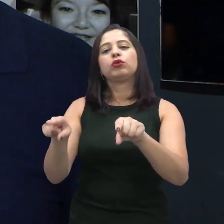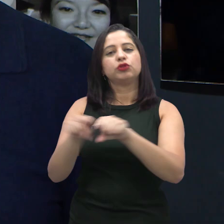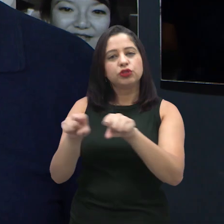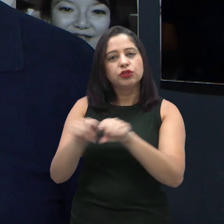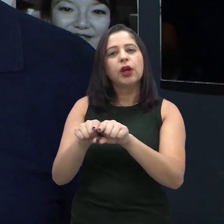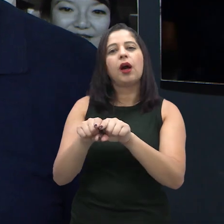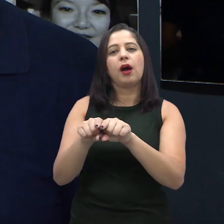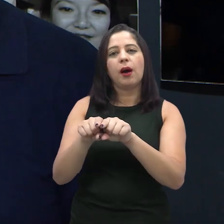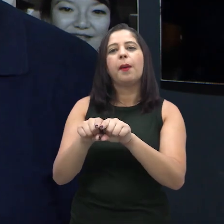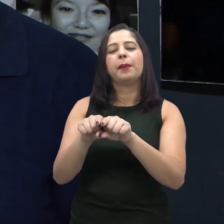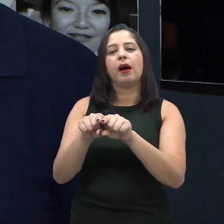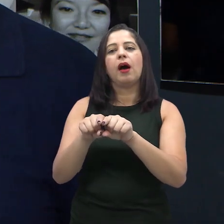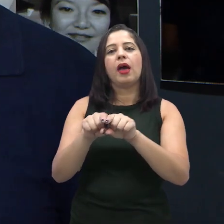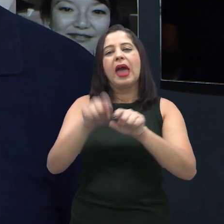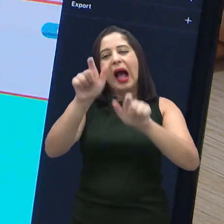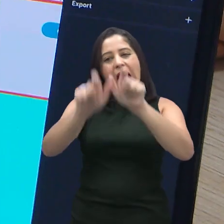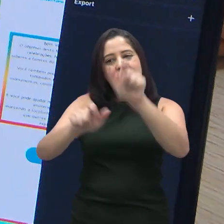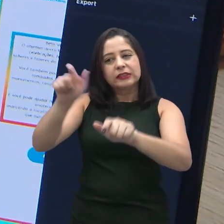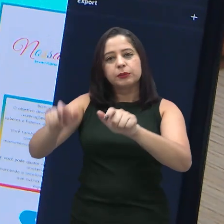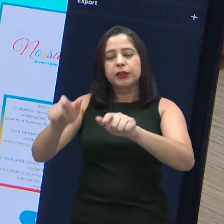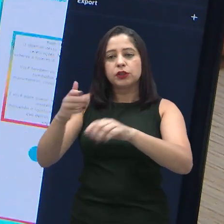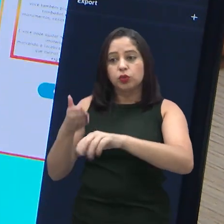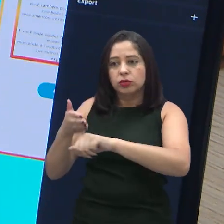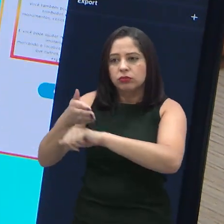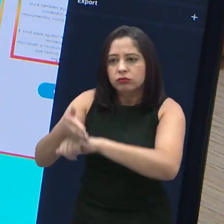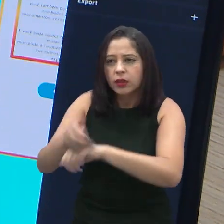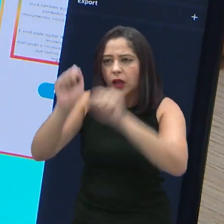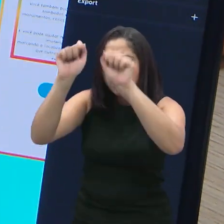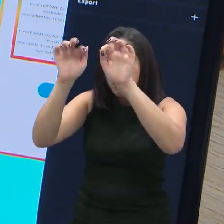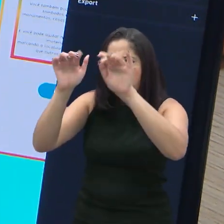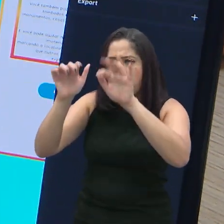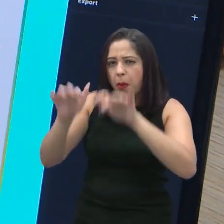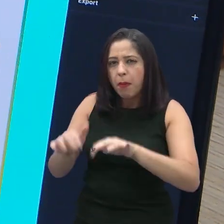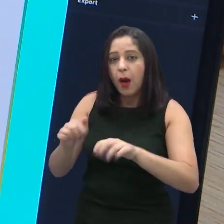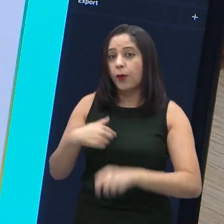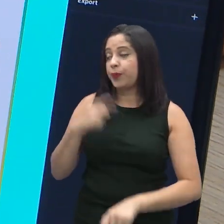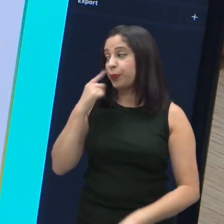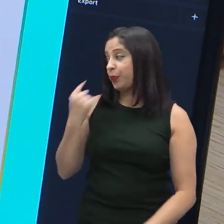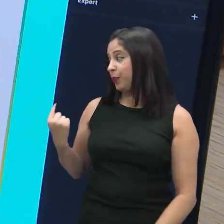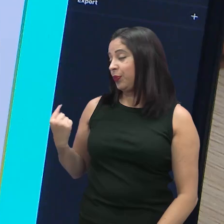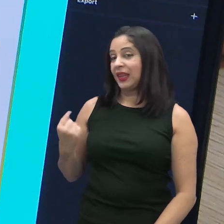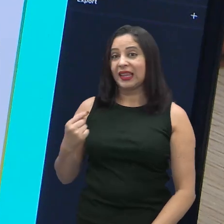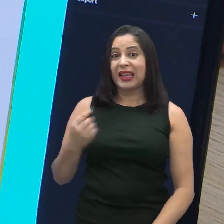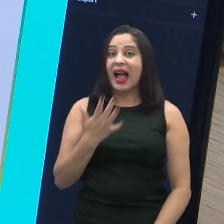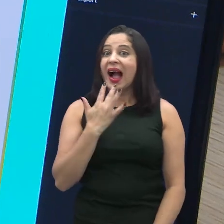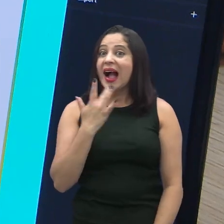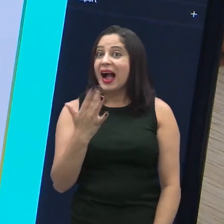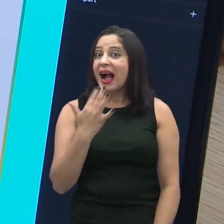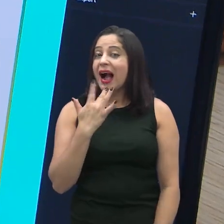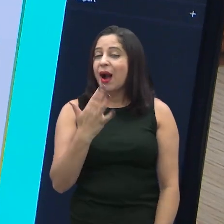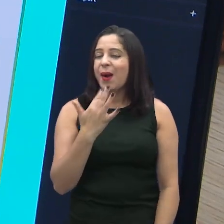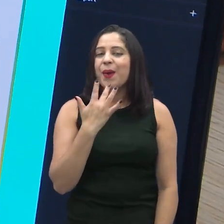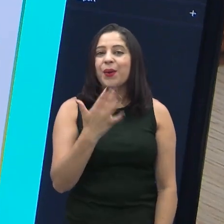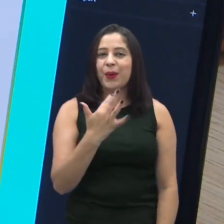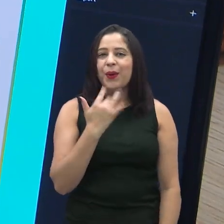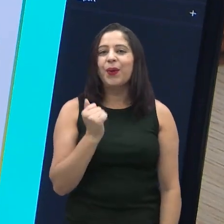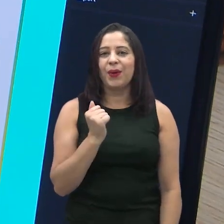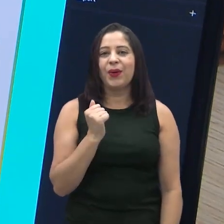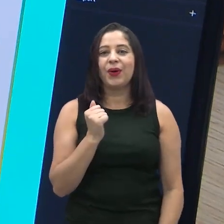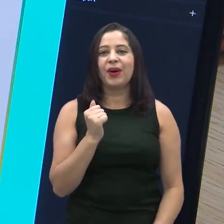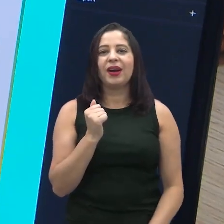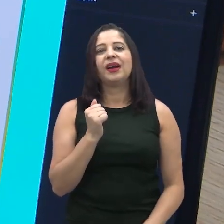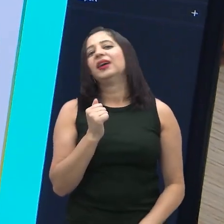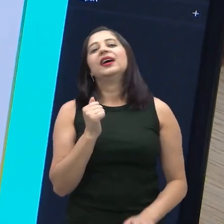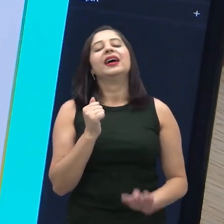patrimônio, por quem mexe com patrimônios. A questão da coloração, a paleta de cores do site foi uma brincadeira que